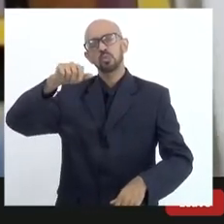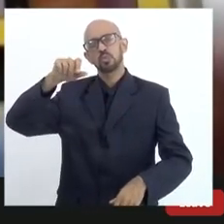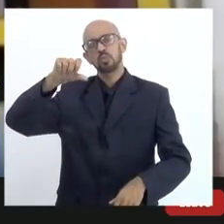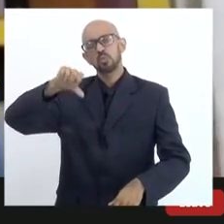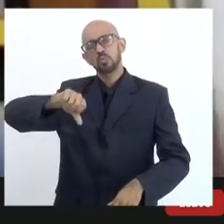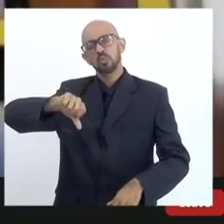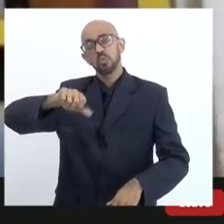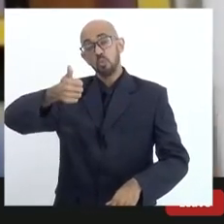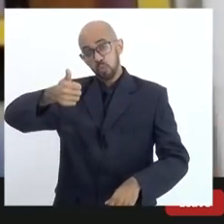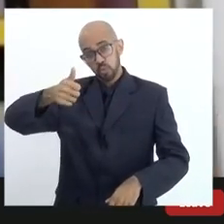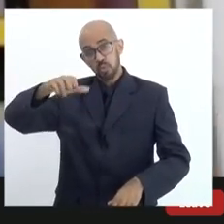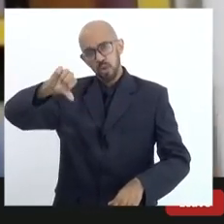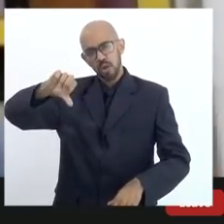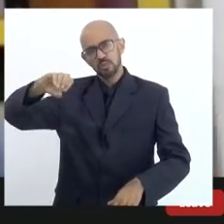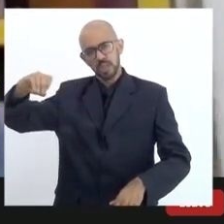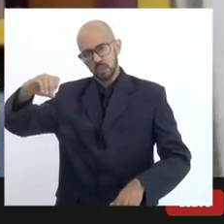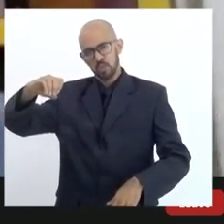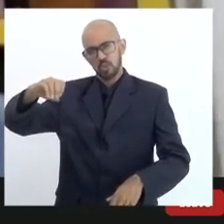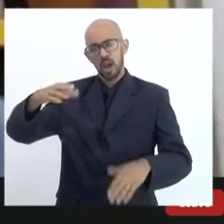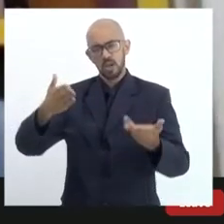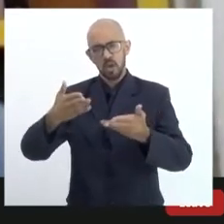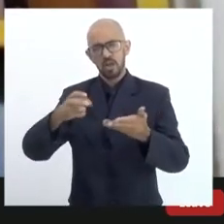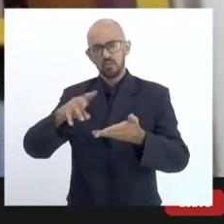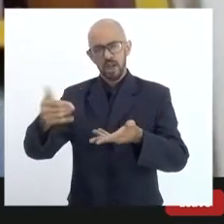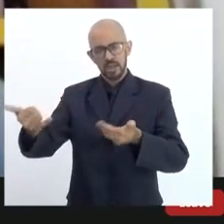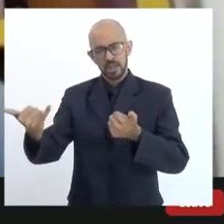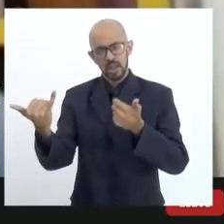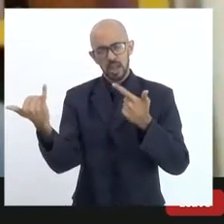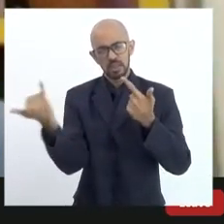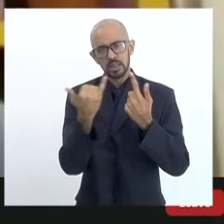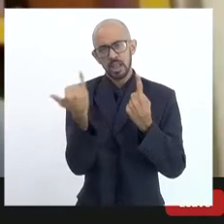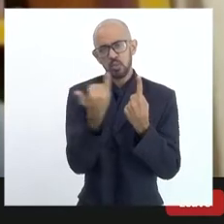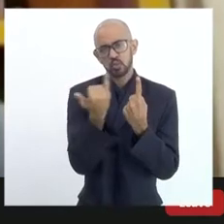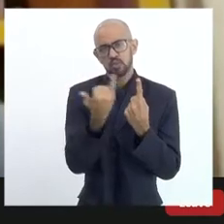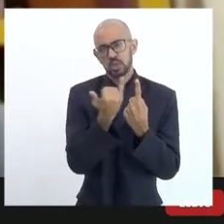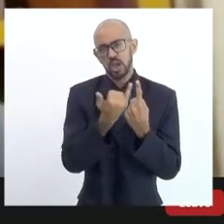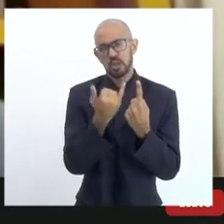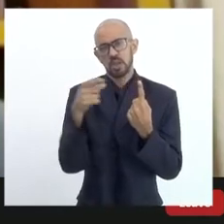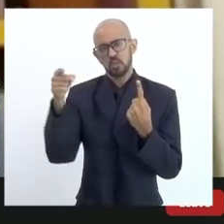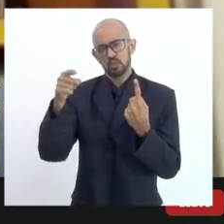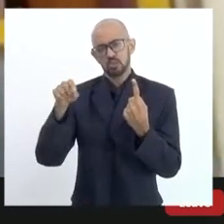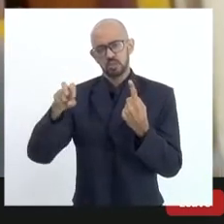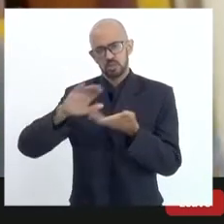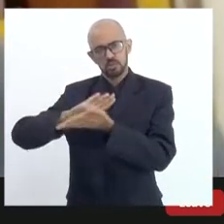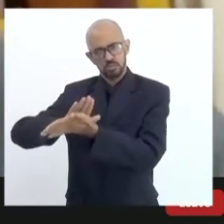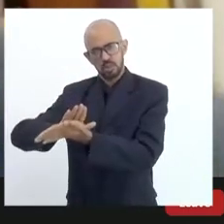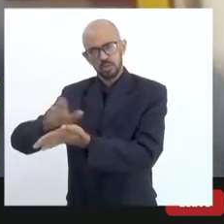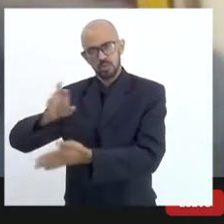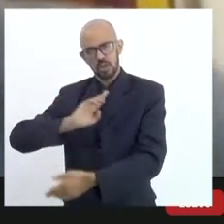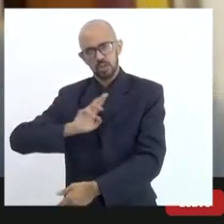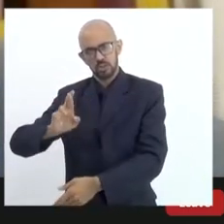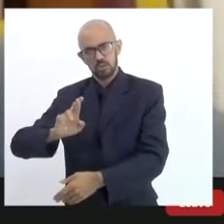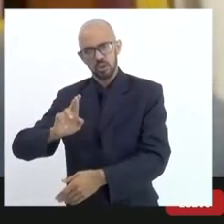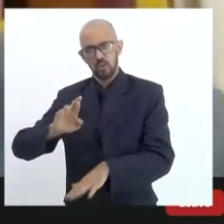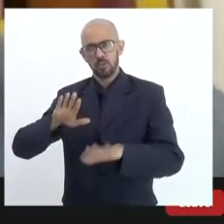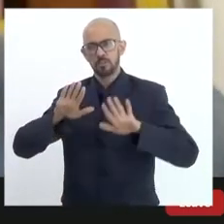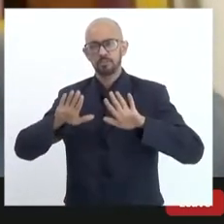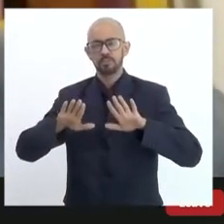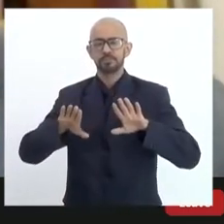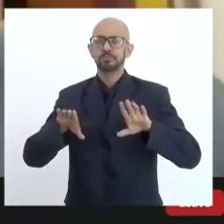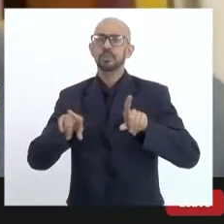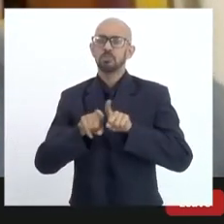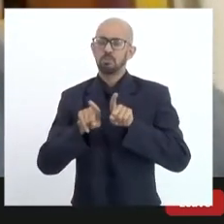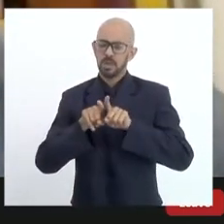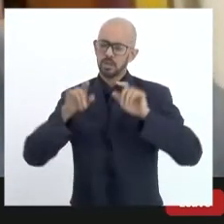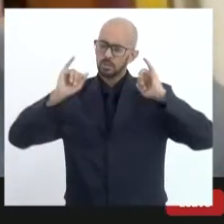190 agora vai passar a receber denúncia. Já estamos, inclusive, pela CECI, uma